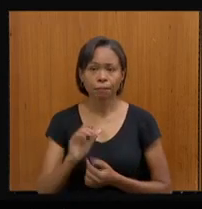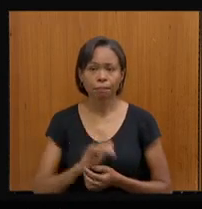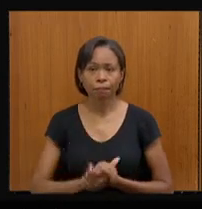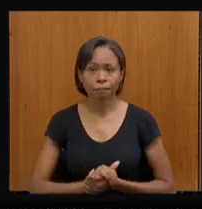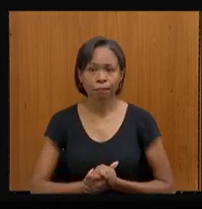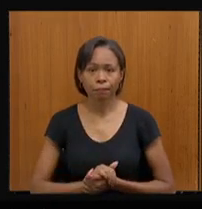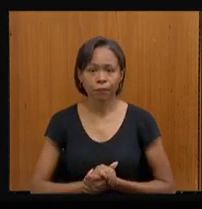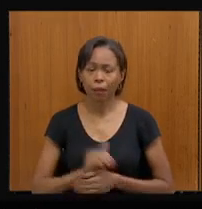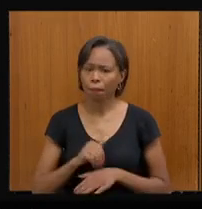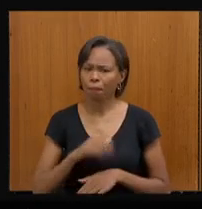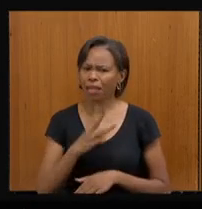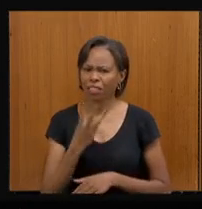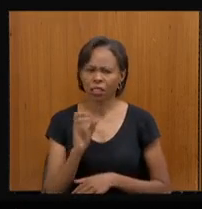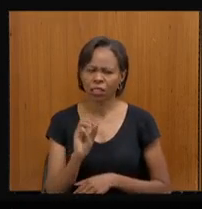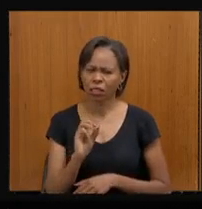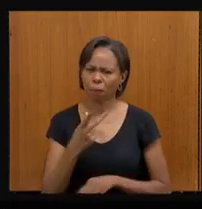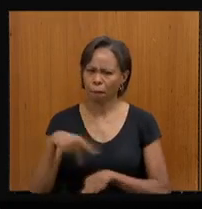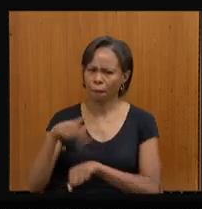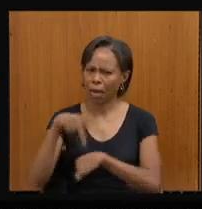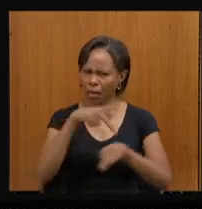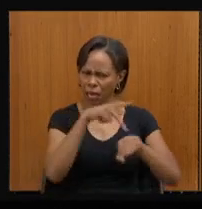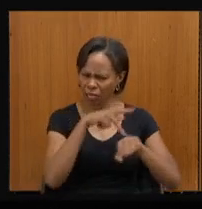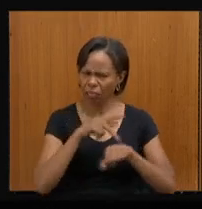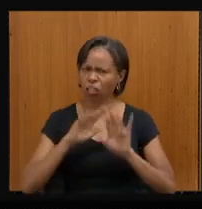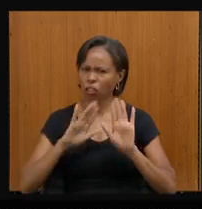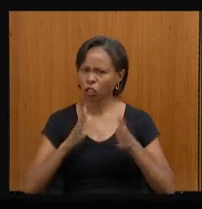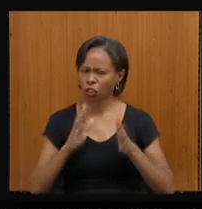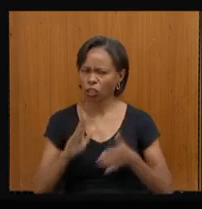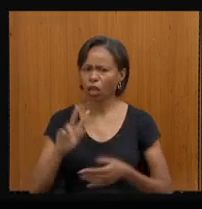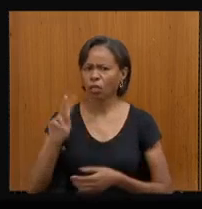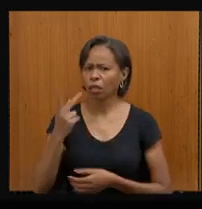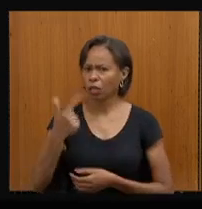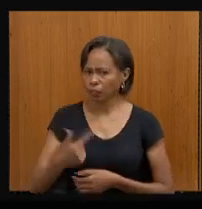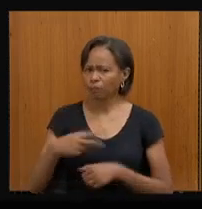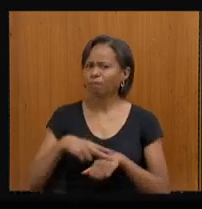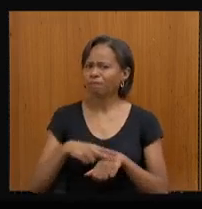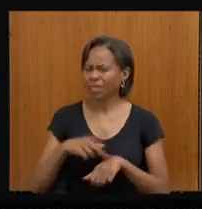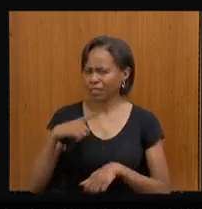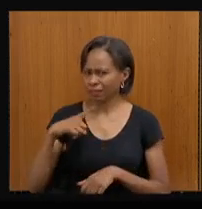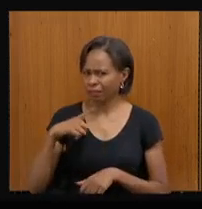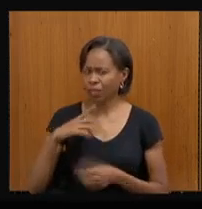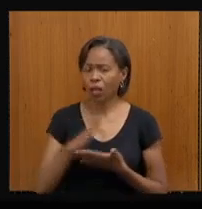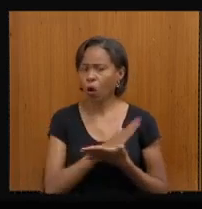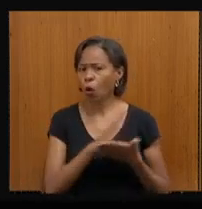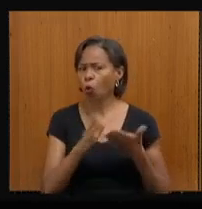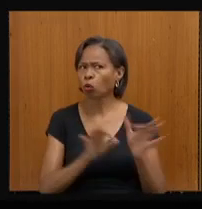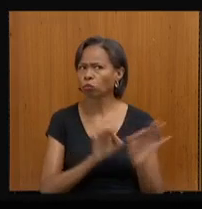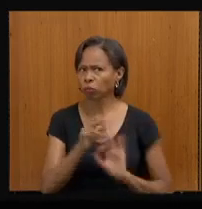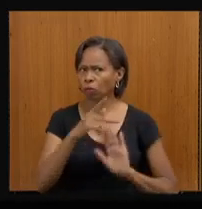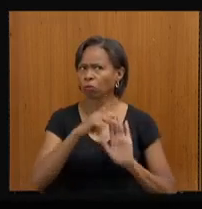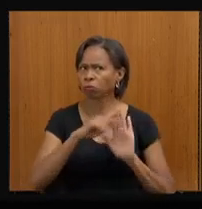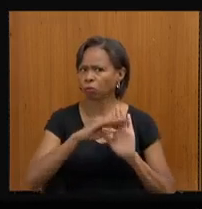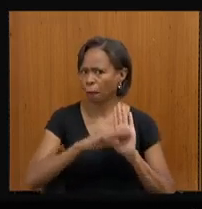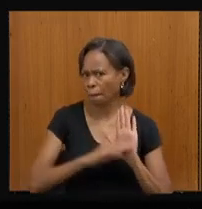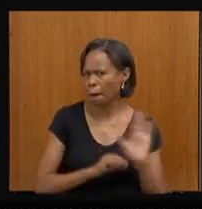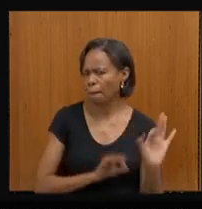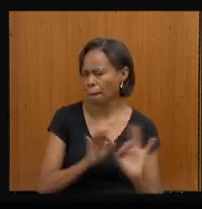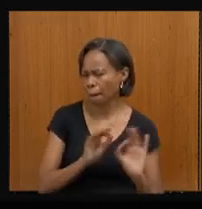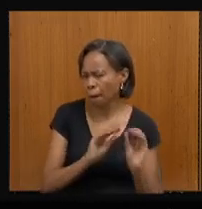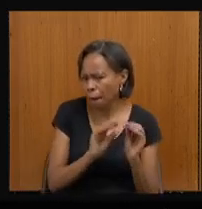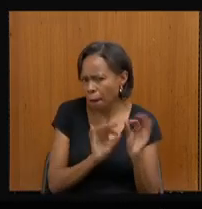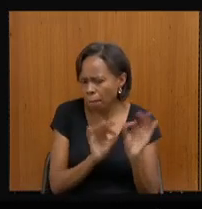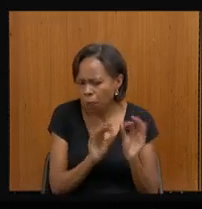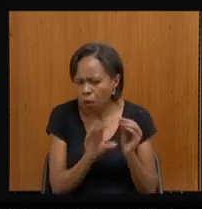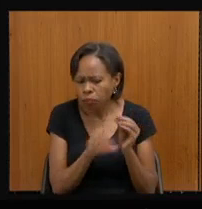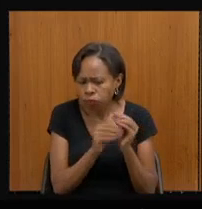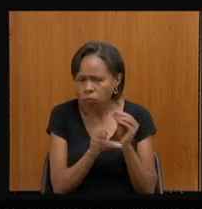mais de 30 países de atento anos de gordinho Verde alguns deles já em implementação e